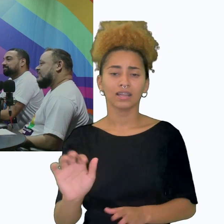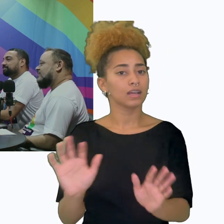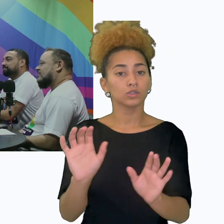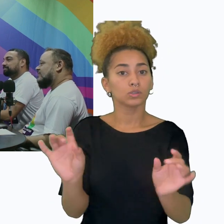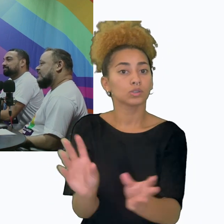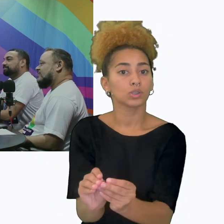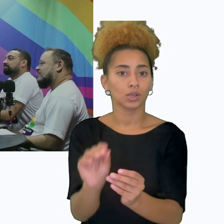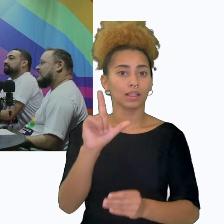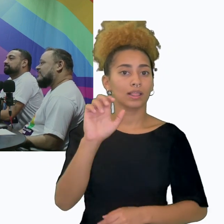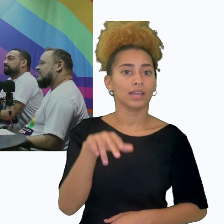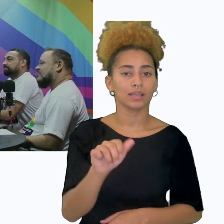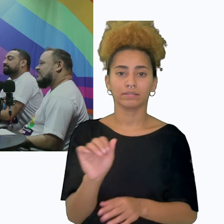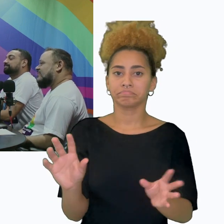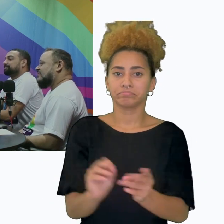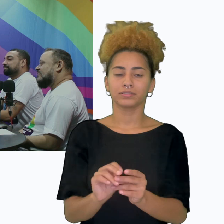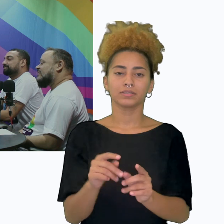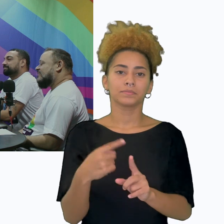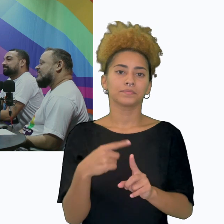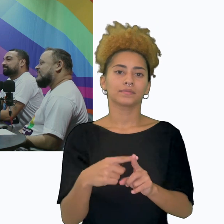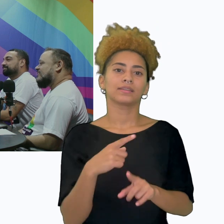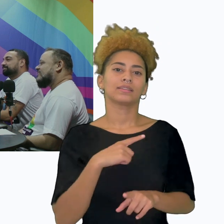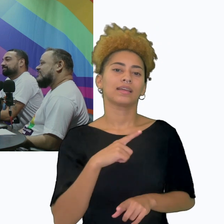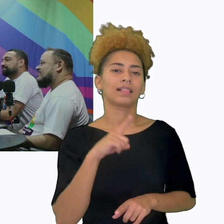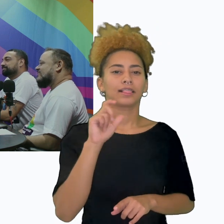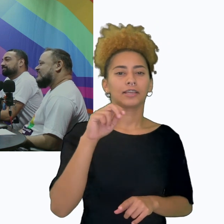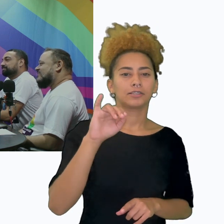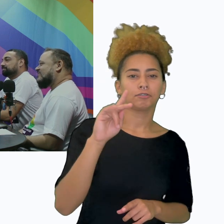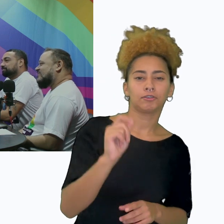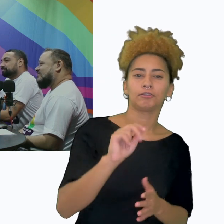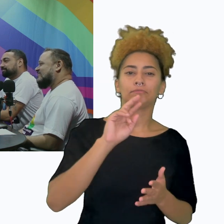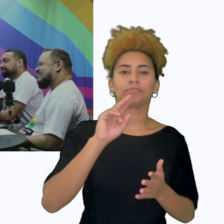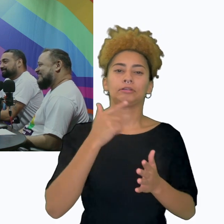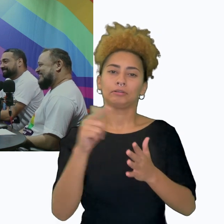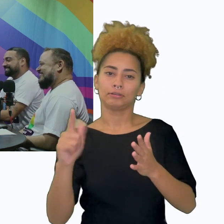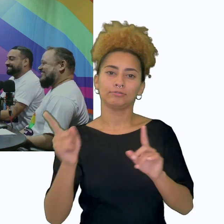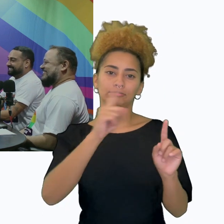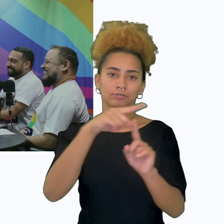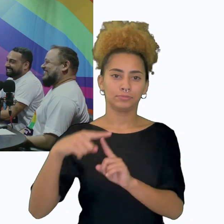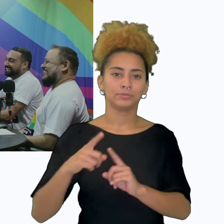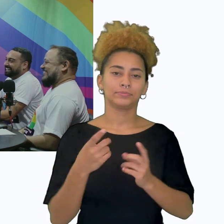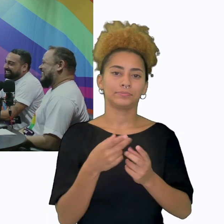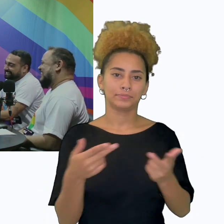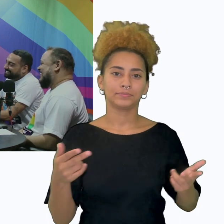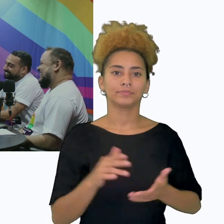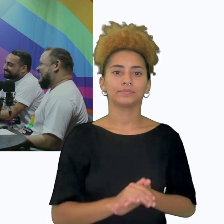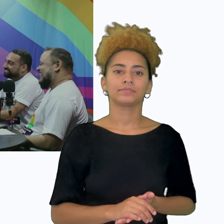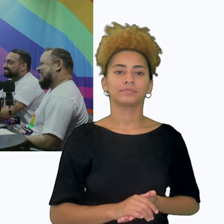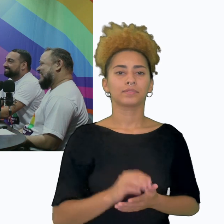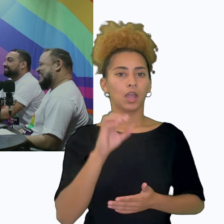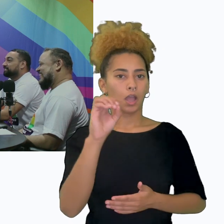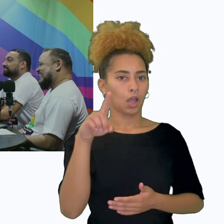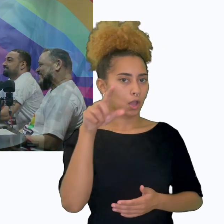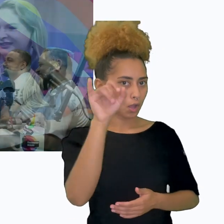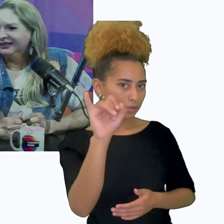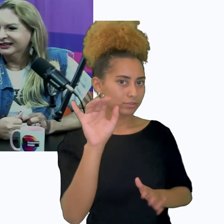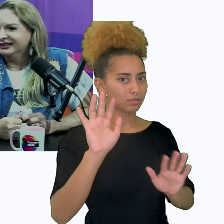Helena, não, Helena, só Helena, né? Porque também tinha um negócio de bairro Leninha, não sei o que, Leninha, né? E o Oxa? O